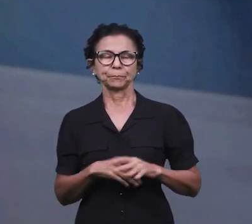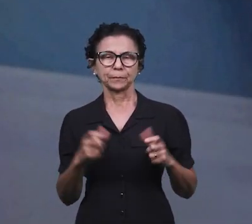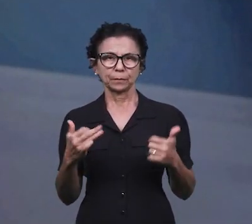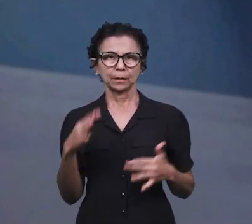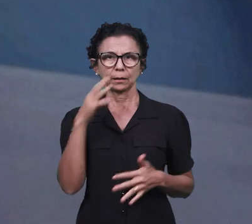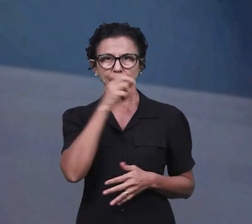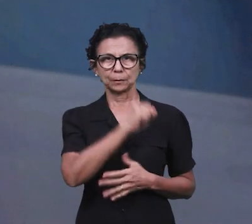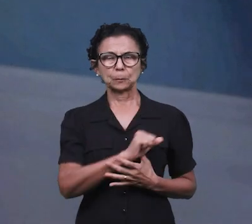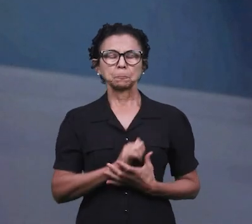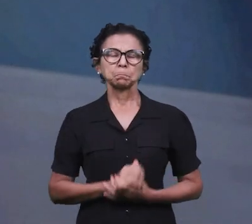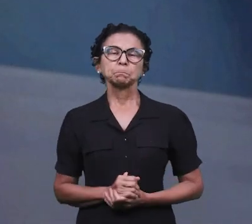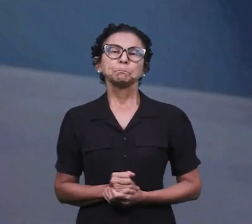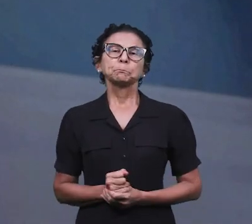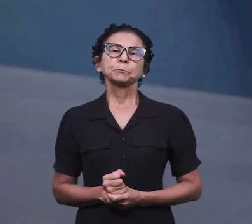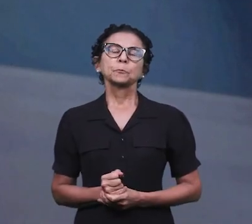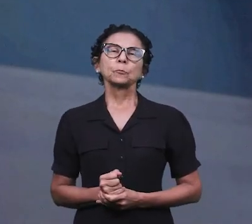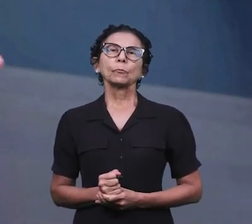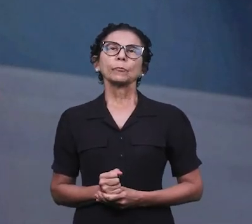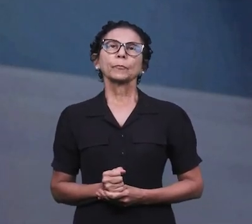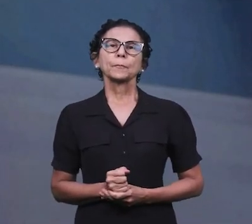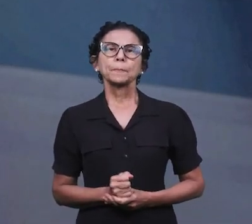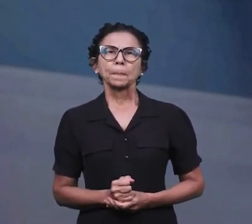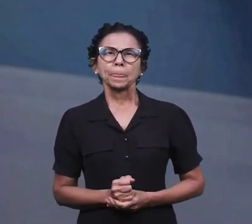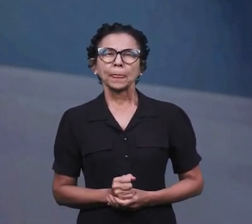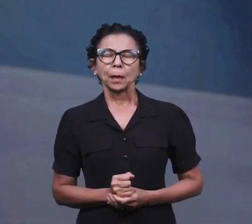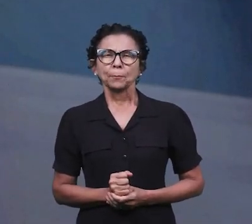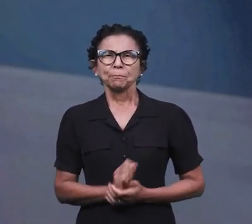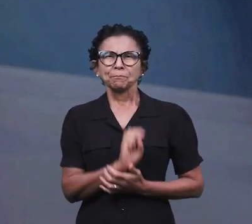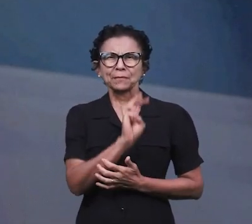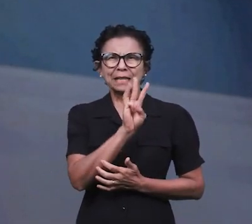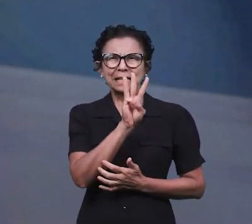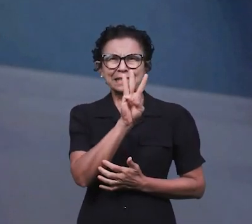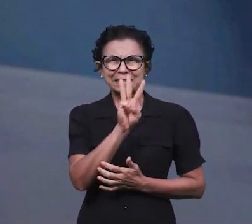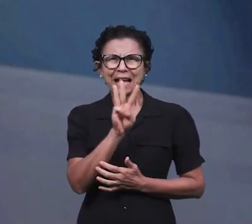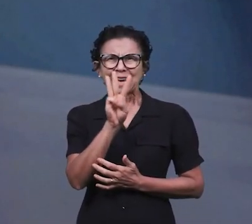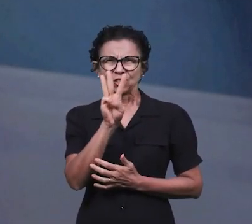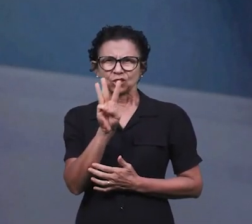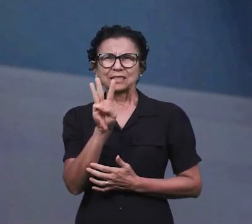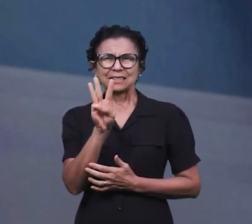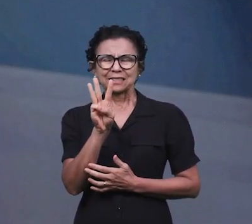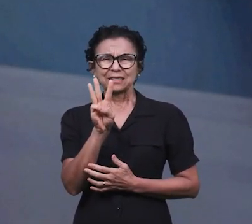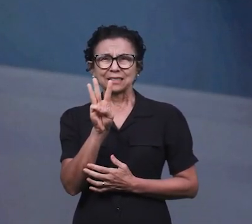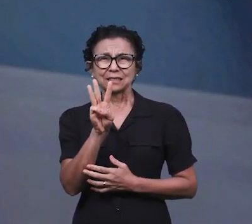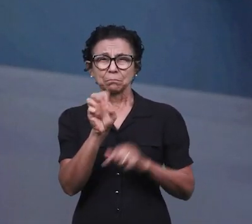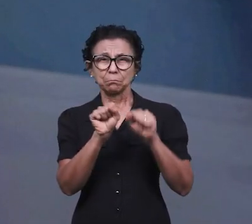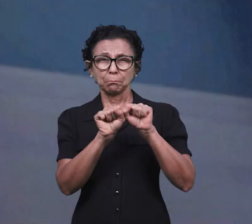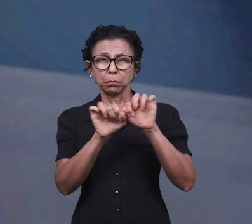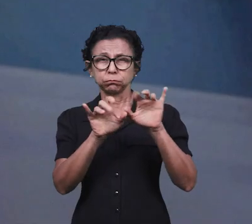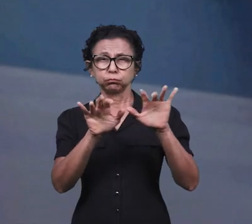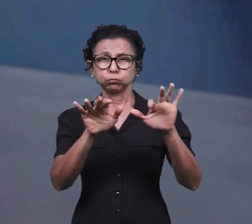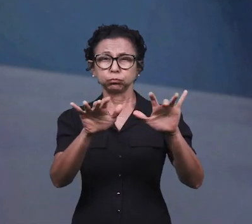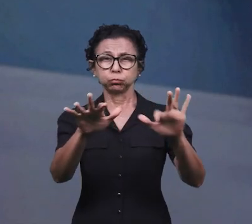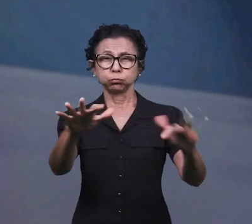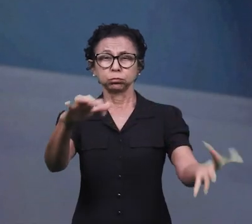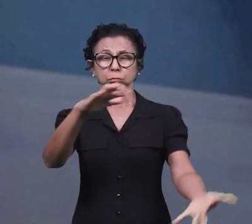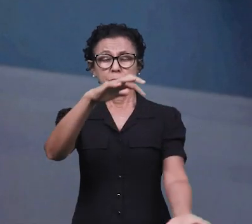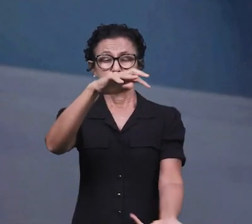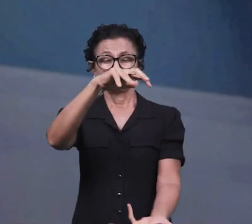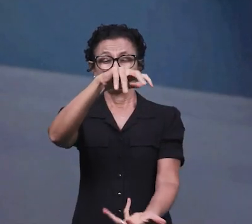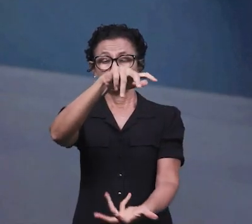tempo. Hoje, a quantidade de sites no mundo é uma quantidade